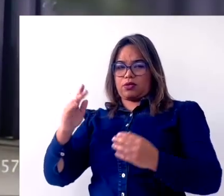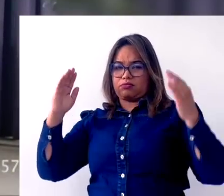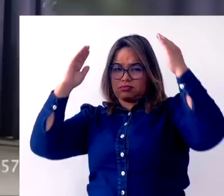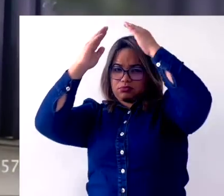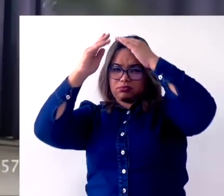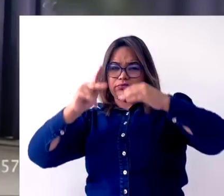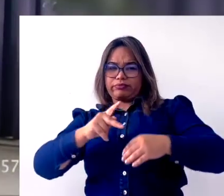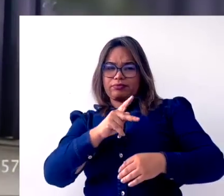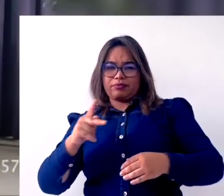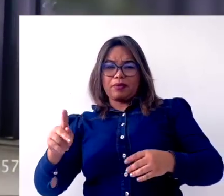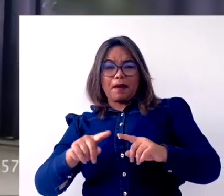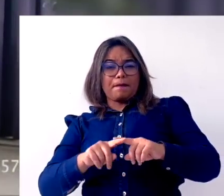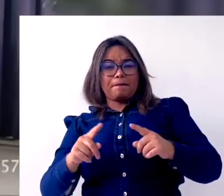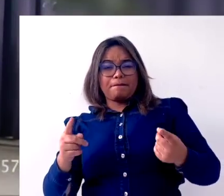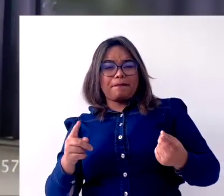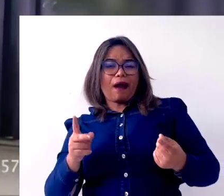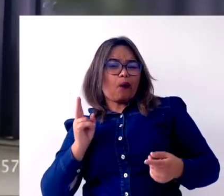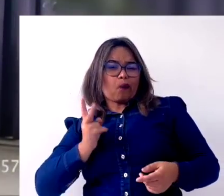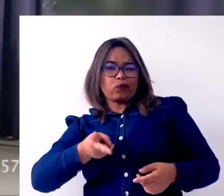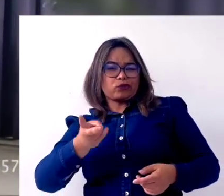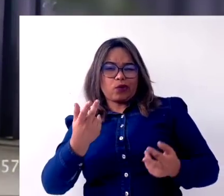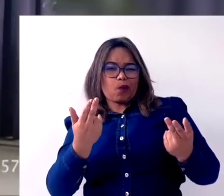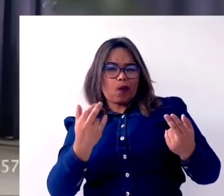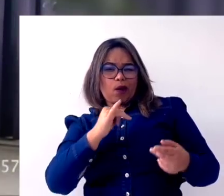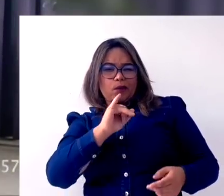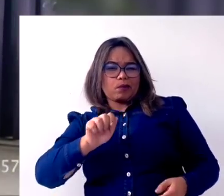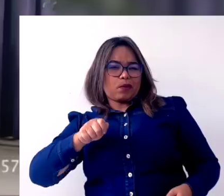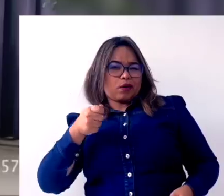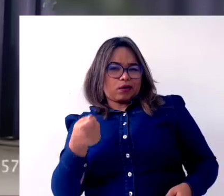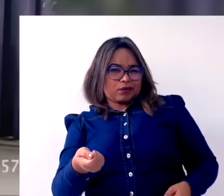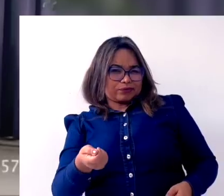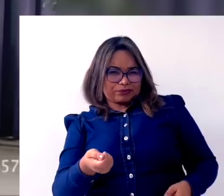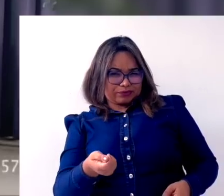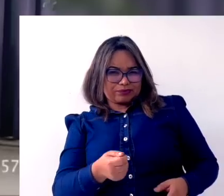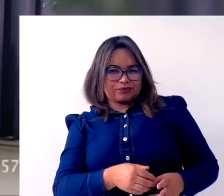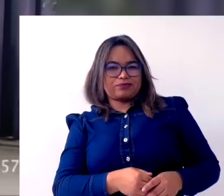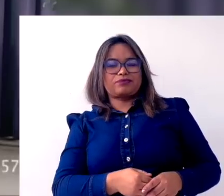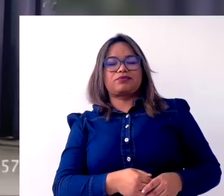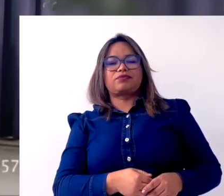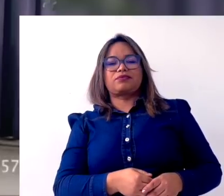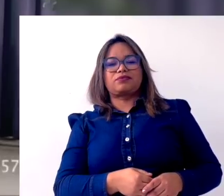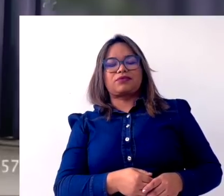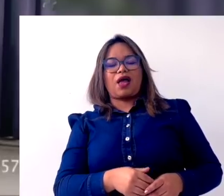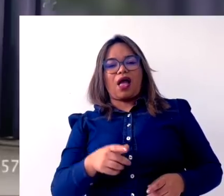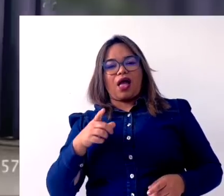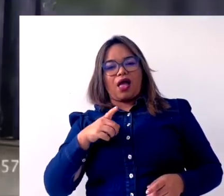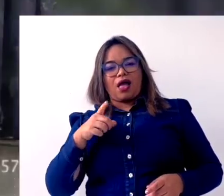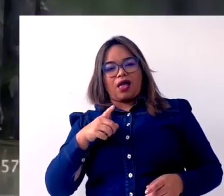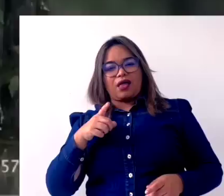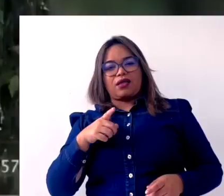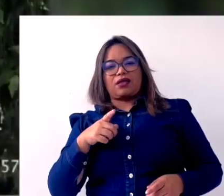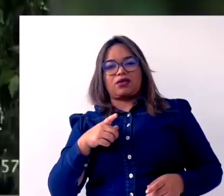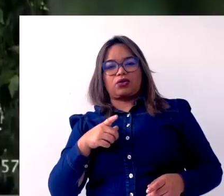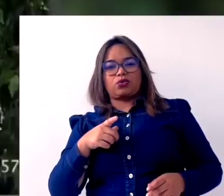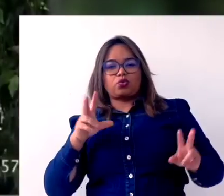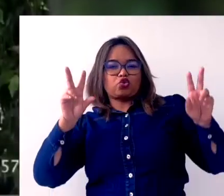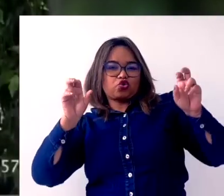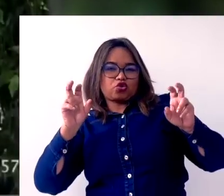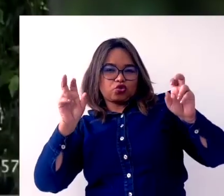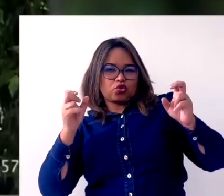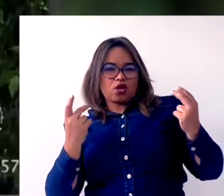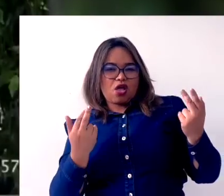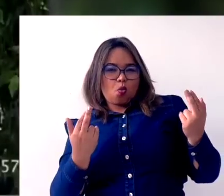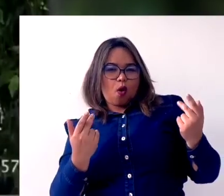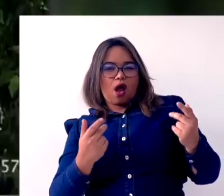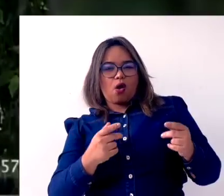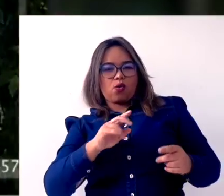túmulo. Então nós temos um imperador. Ele tem até o título de Pontifex Maximus, que costumava pertencer ao imperador de